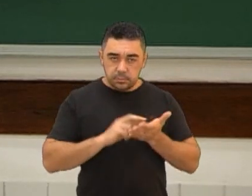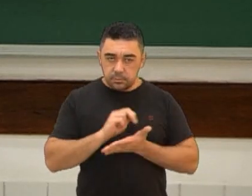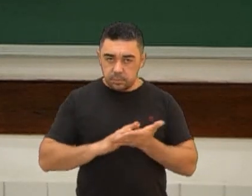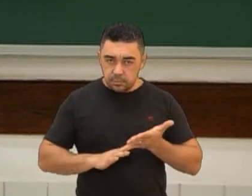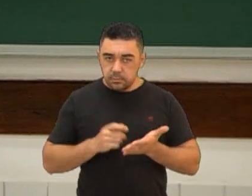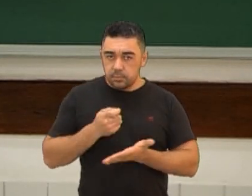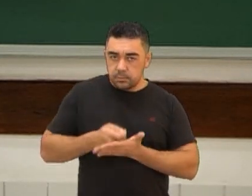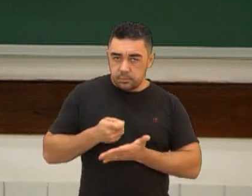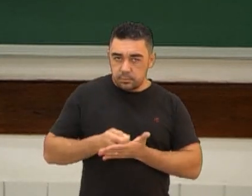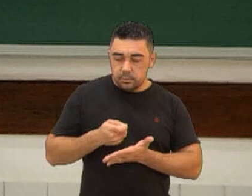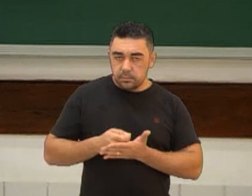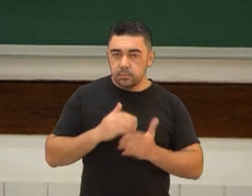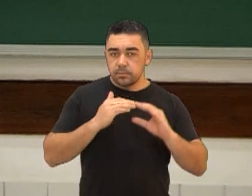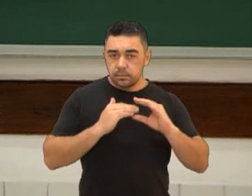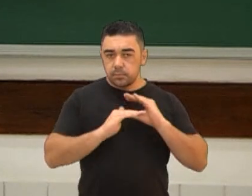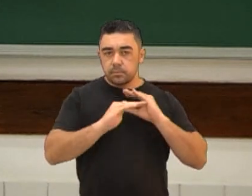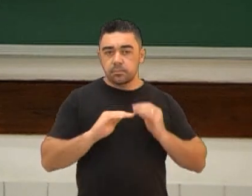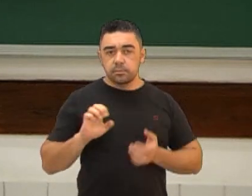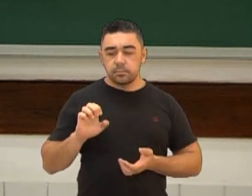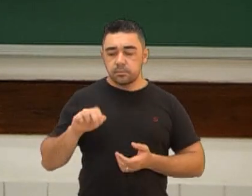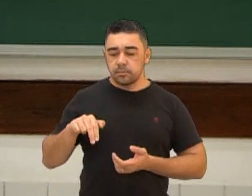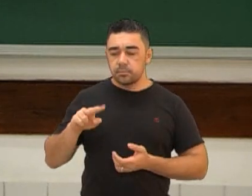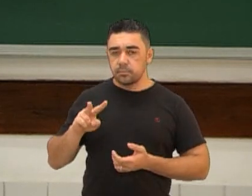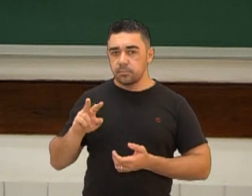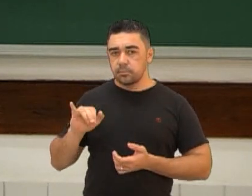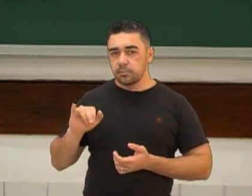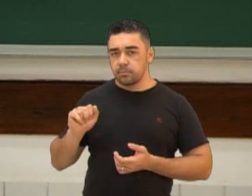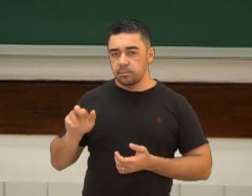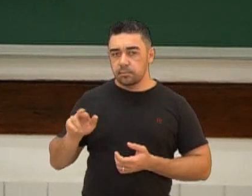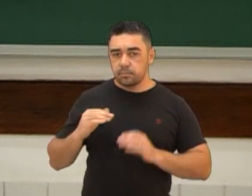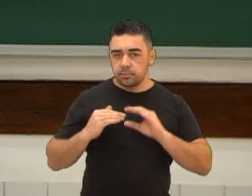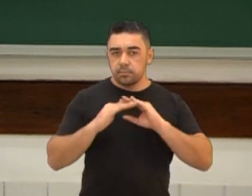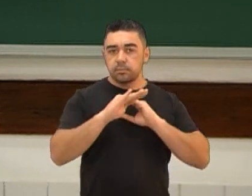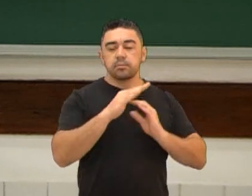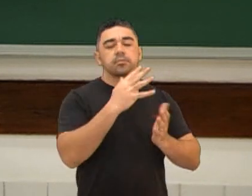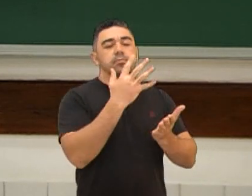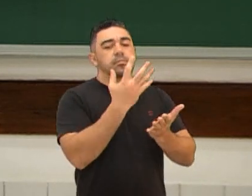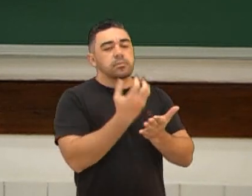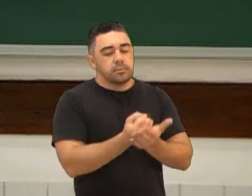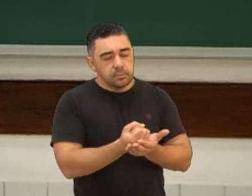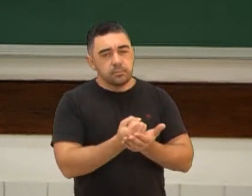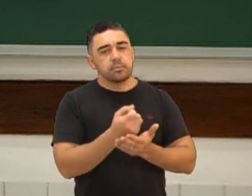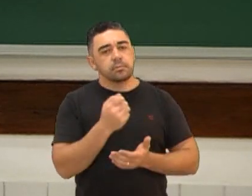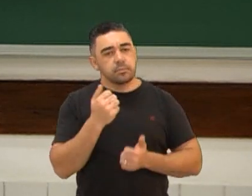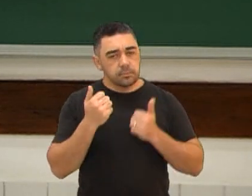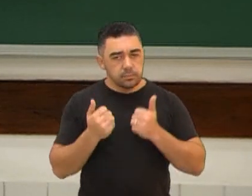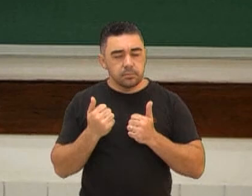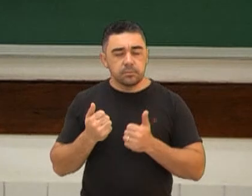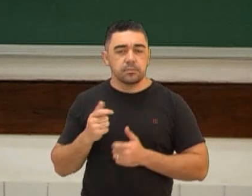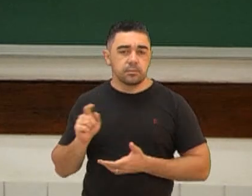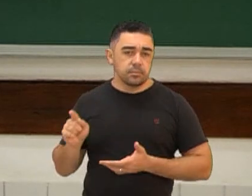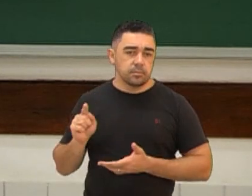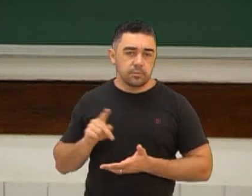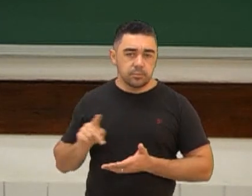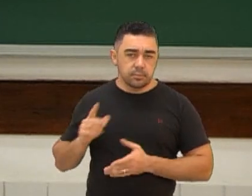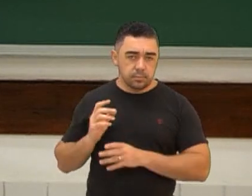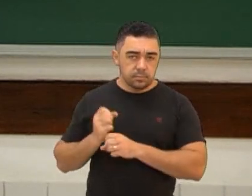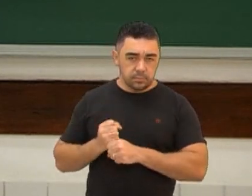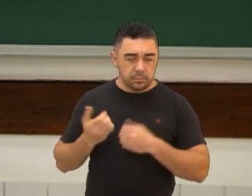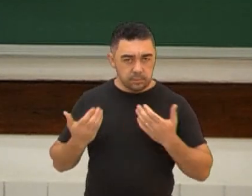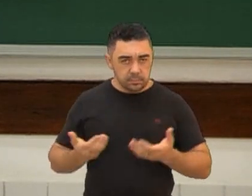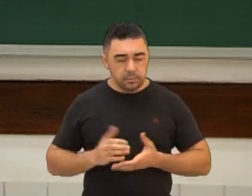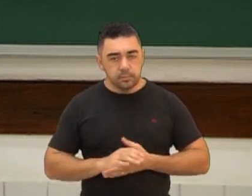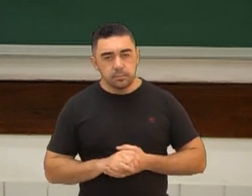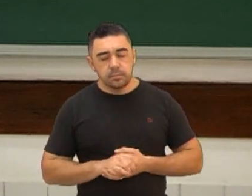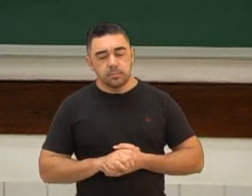e clique em enviar no final, senão não vai chegar lá para o seu professor enviado e você ainda vai levar falta por causa